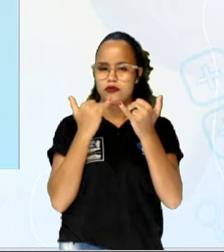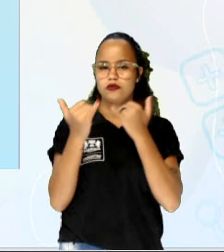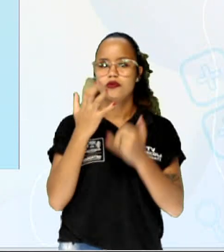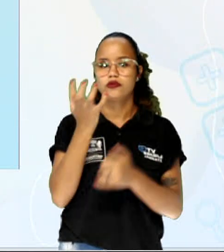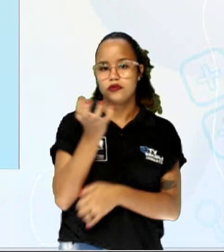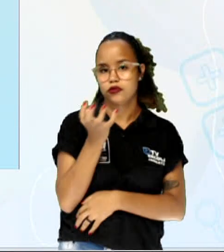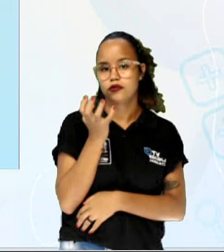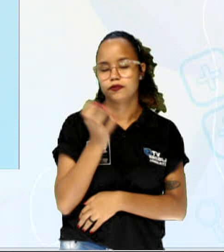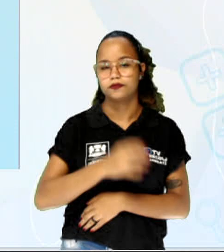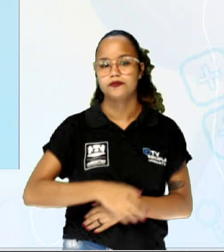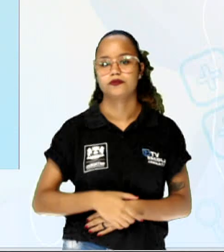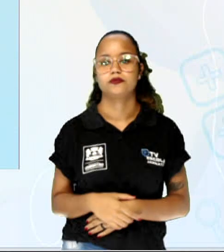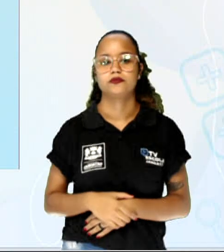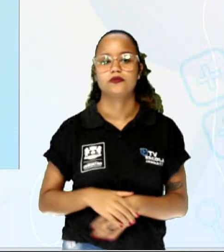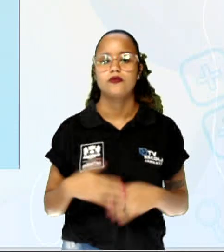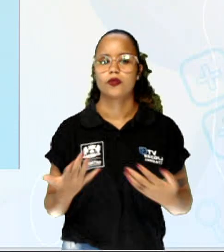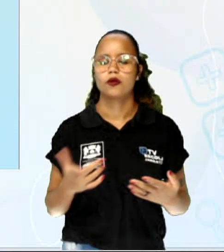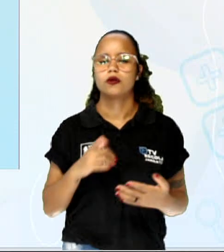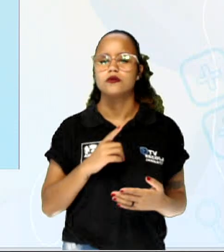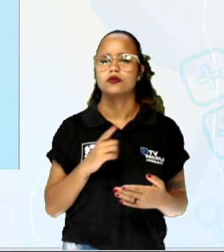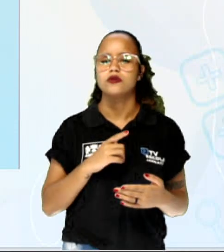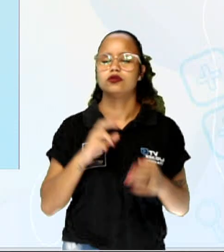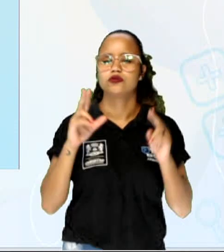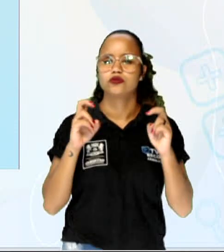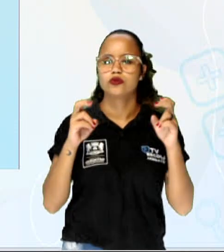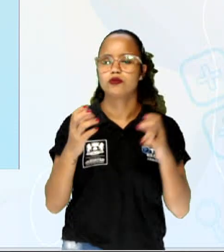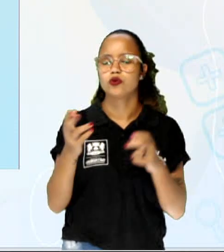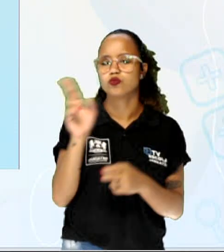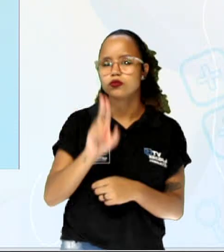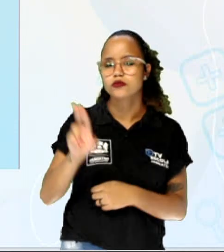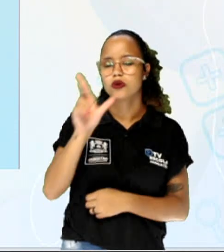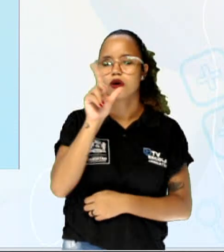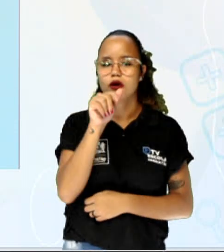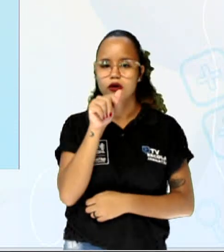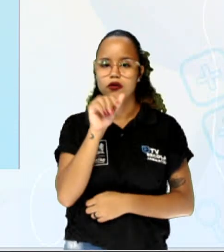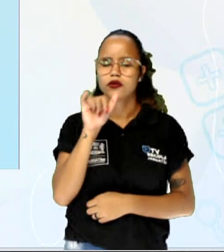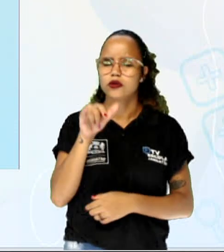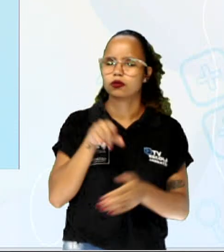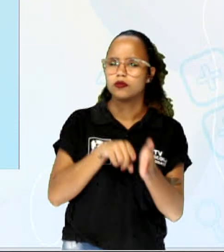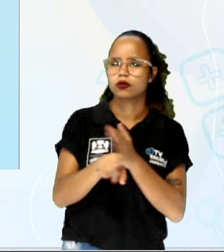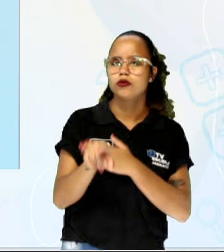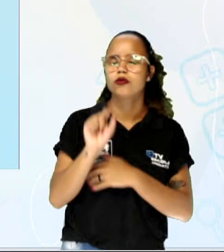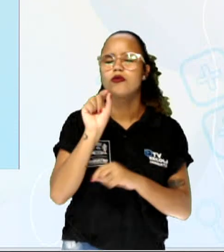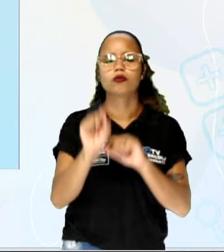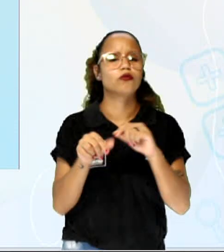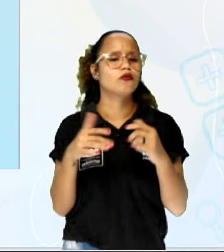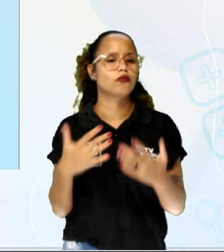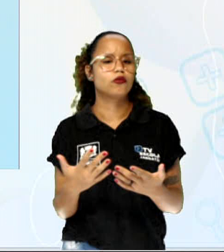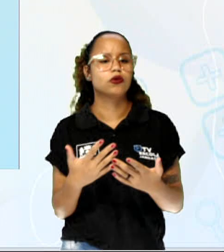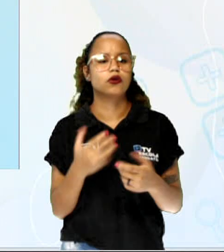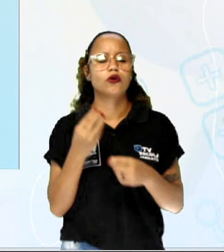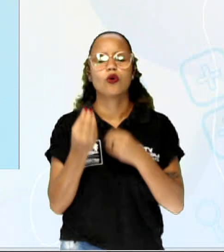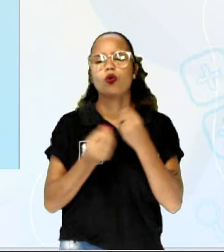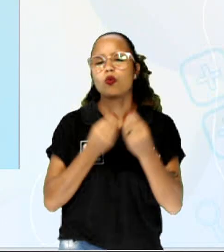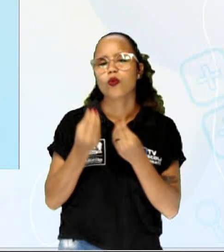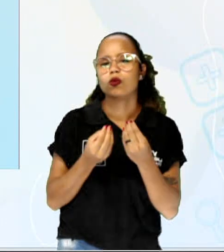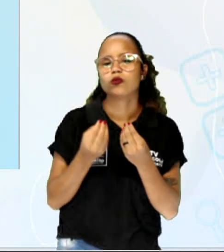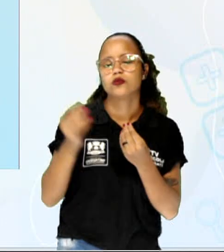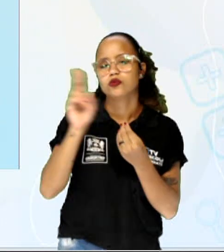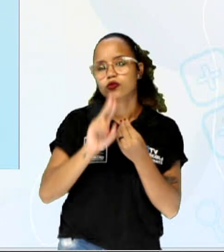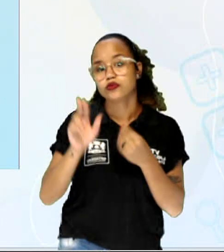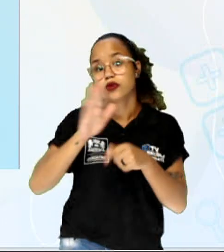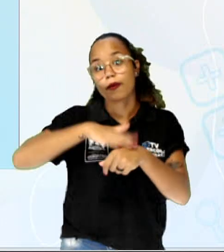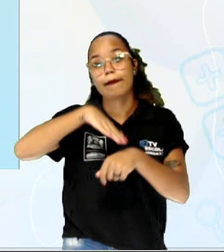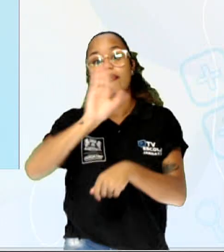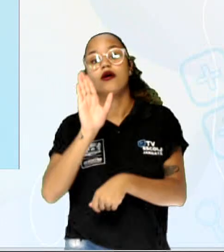No caso aí, ó, é com relação ao consumo de água, né? E você se perguntar assim, de que maneira se consome